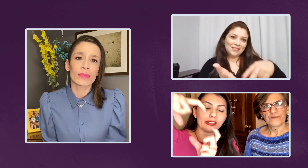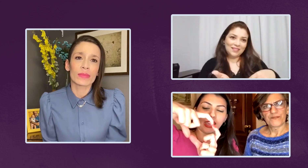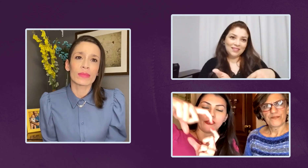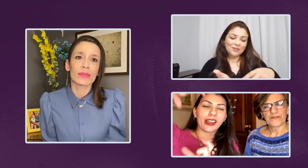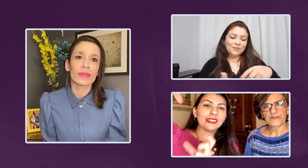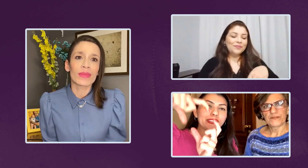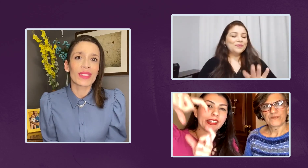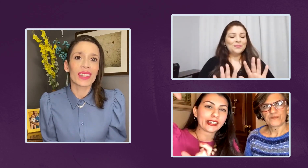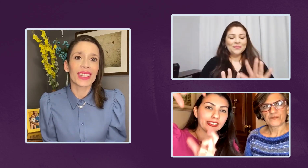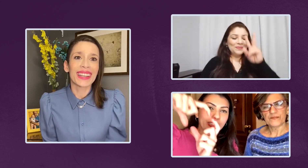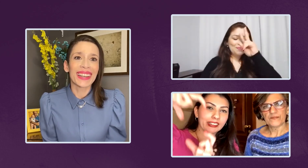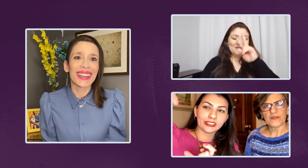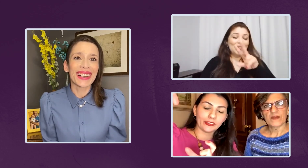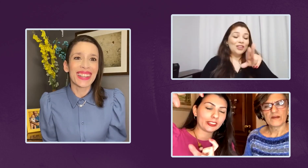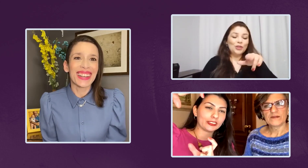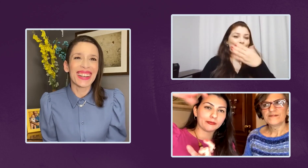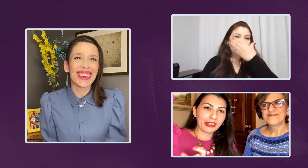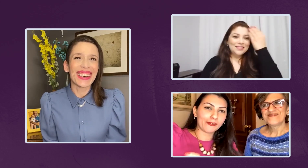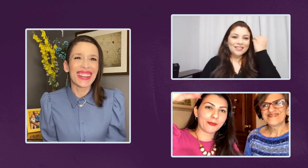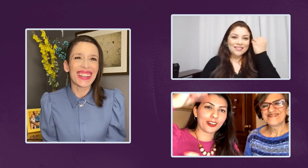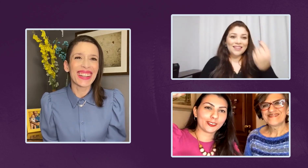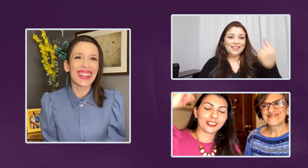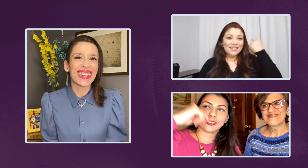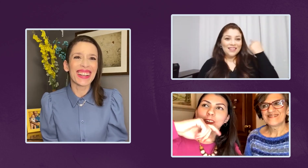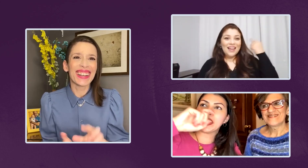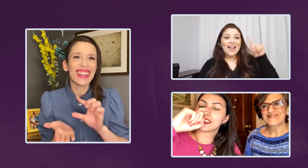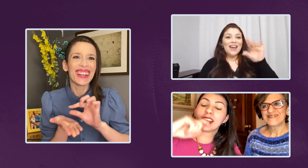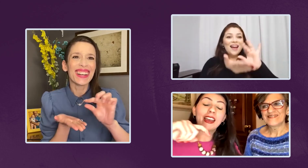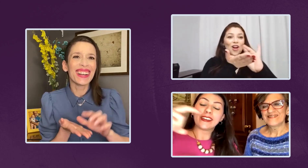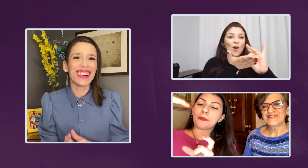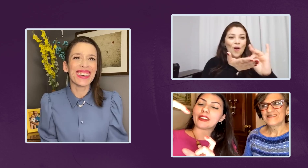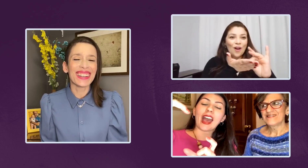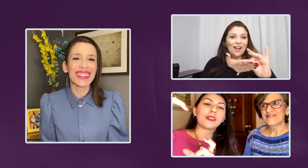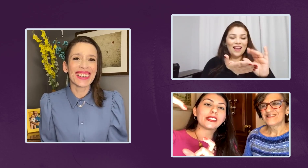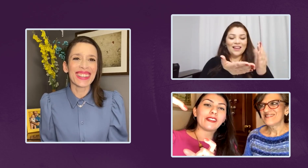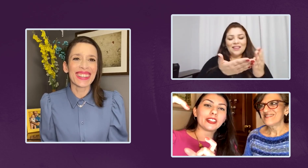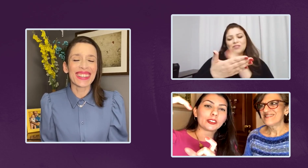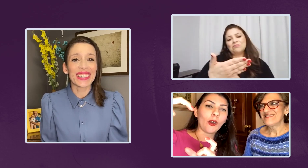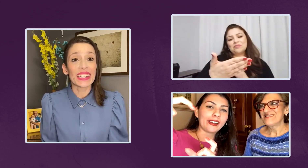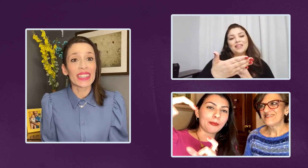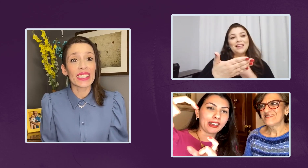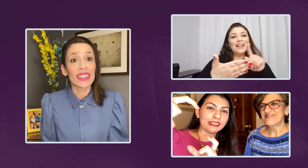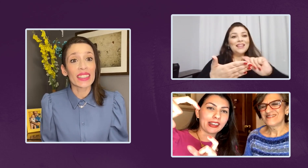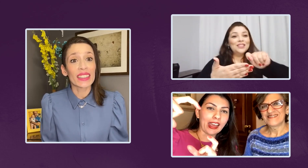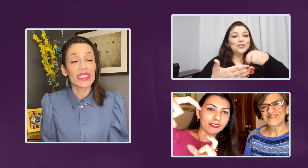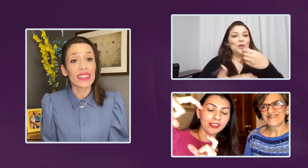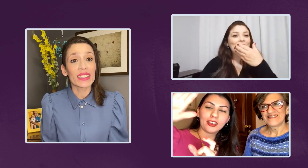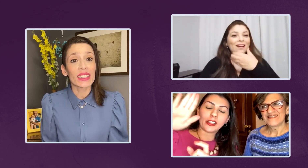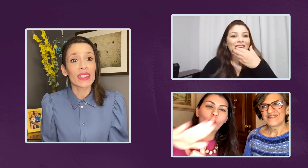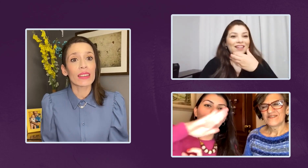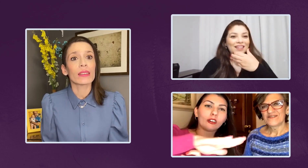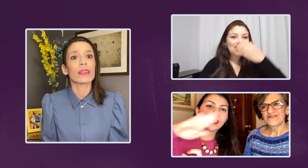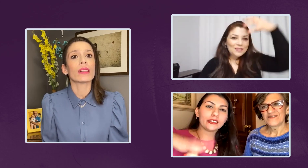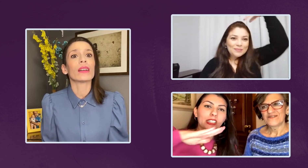Branca de Neve, aqueles stickers, adesivinhos, bem famosos nos anos 90. E eu pensei, vou escrever a história da Branca de Neve